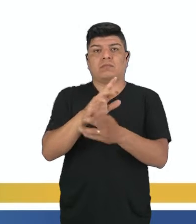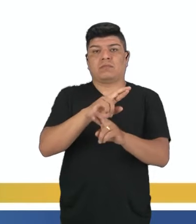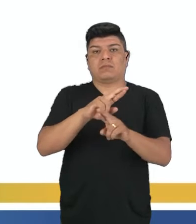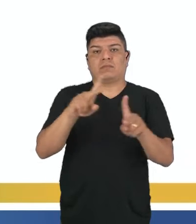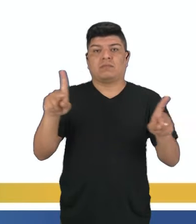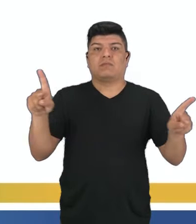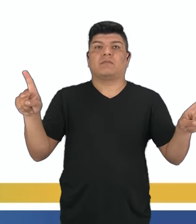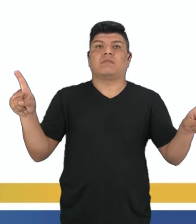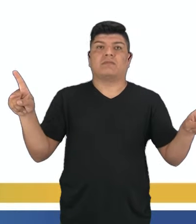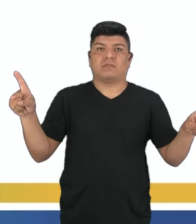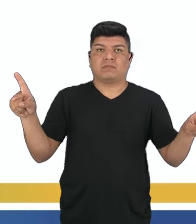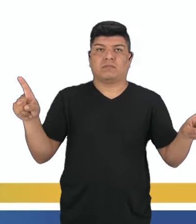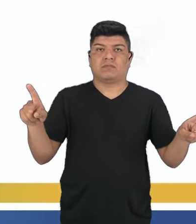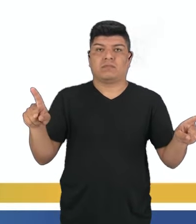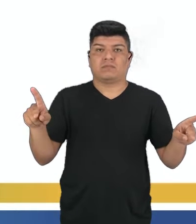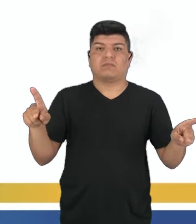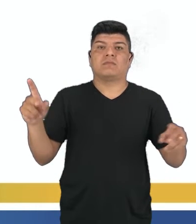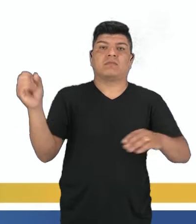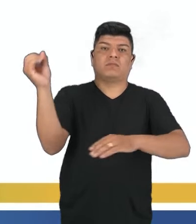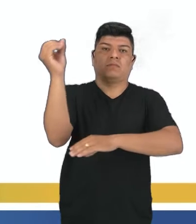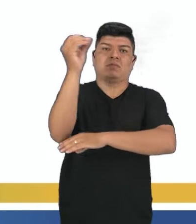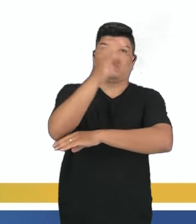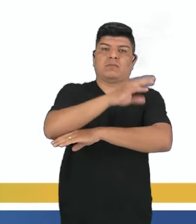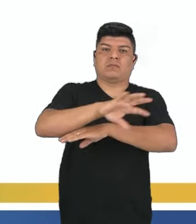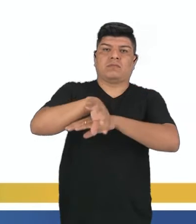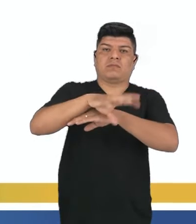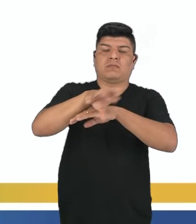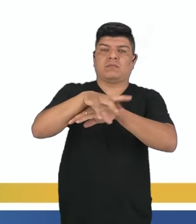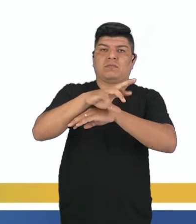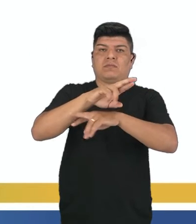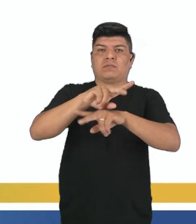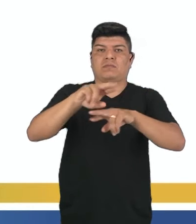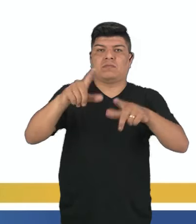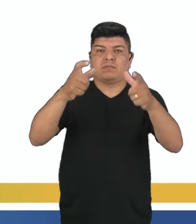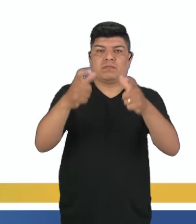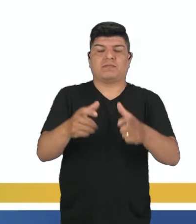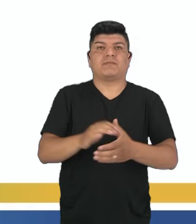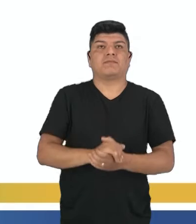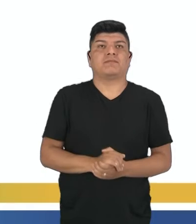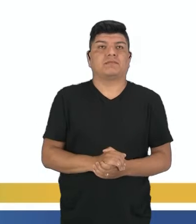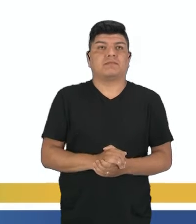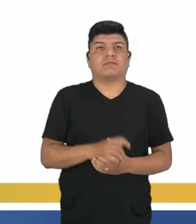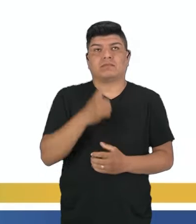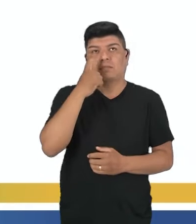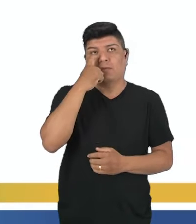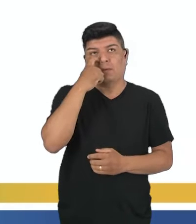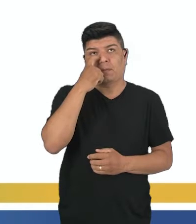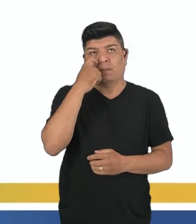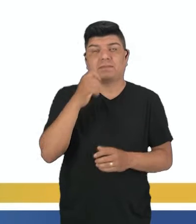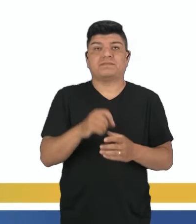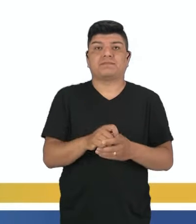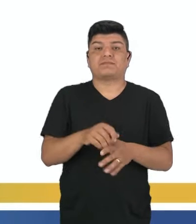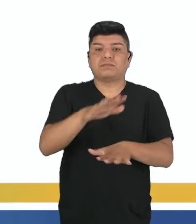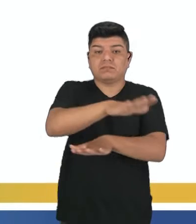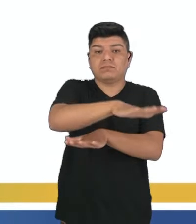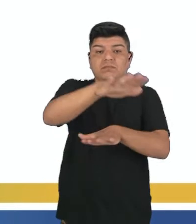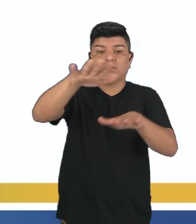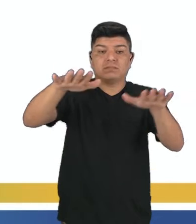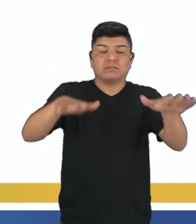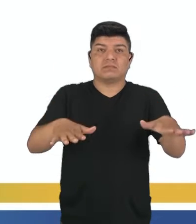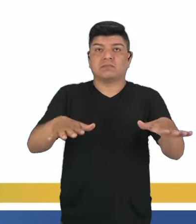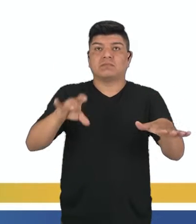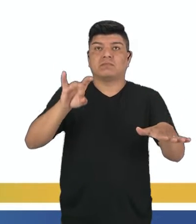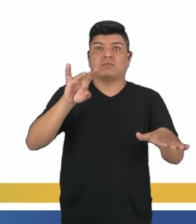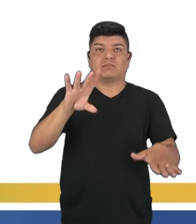diferentes floras e faunas nesses diferentes lugares. Bom, os biomas eles não existem apenas